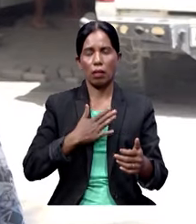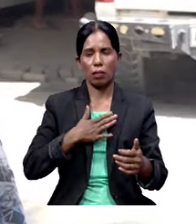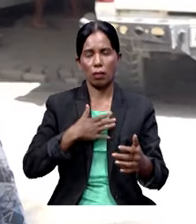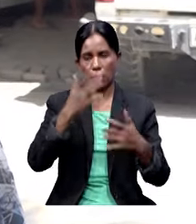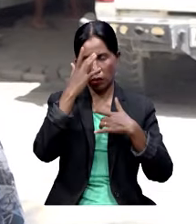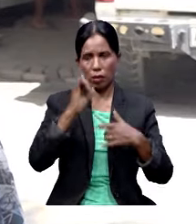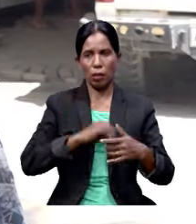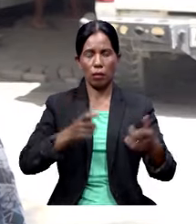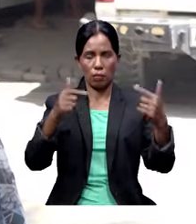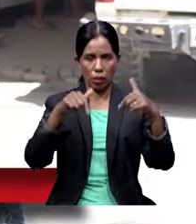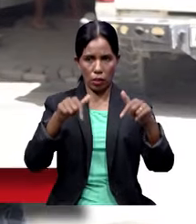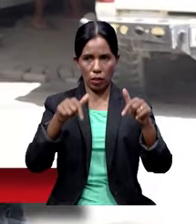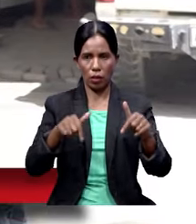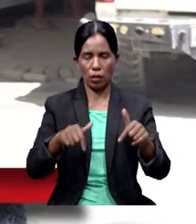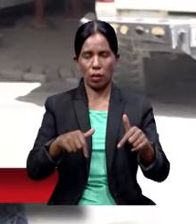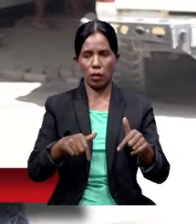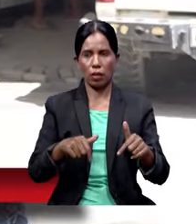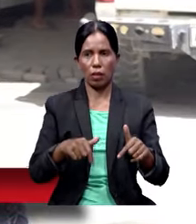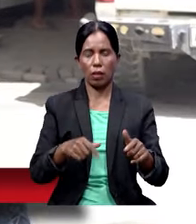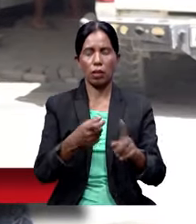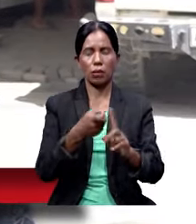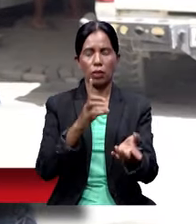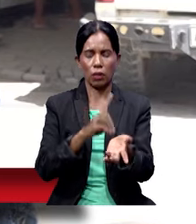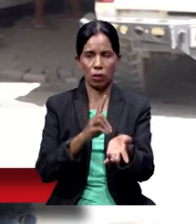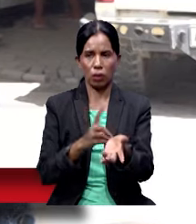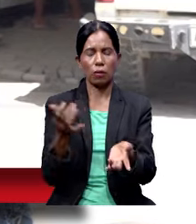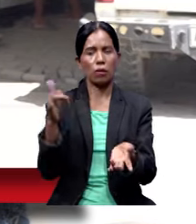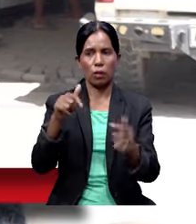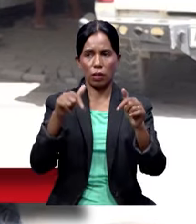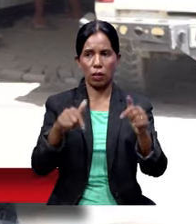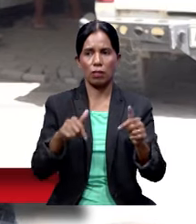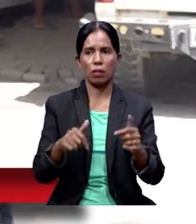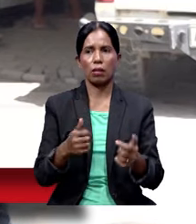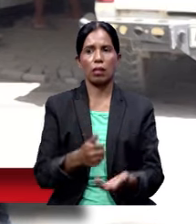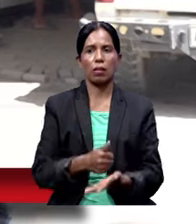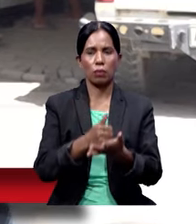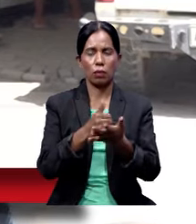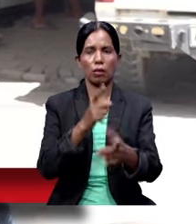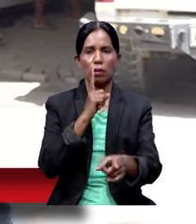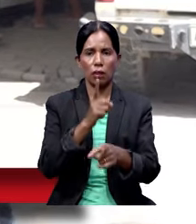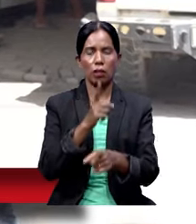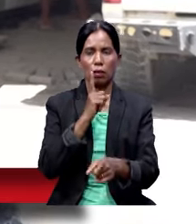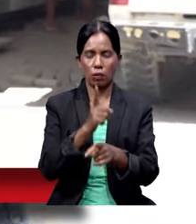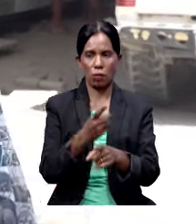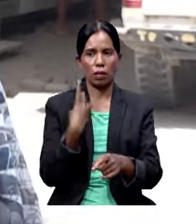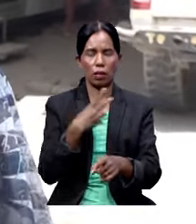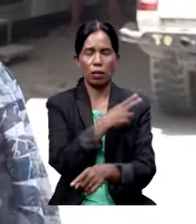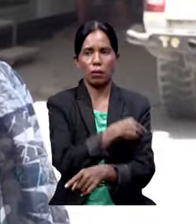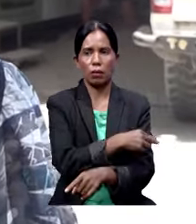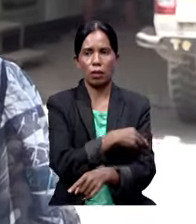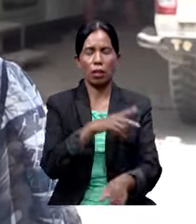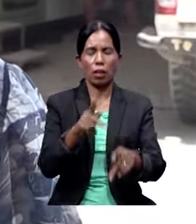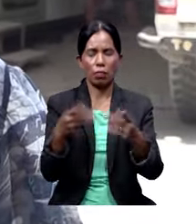nene e a Leno né Leno o seu doutor sir nene facilos e rápido agora ir ao hospital é uma